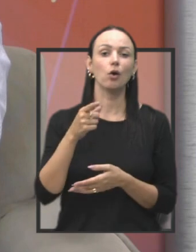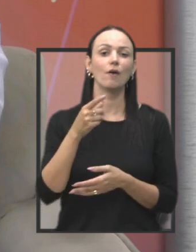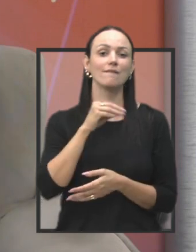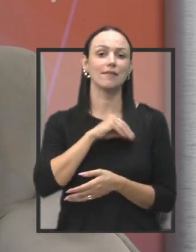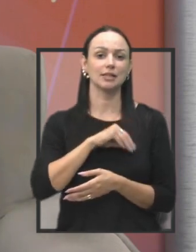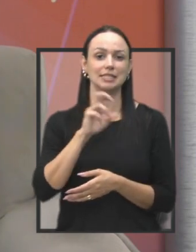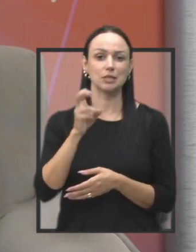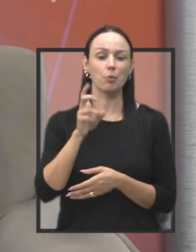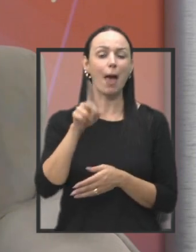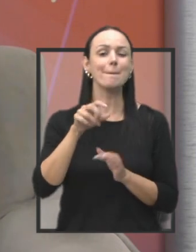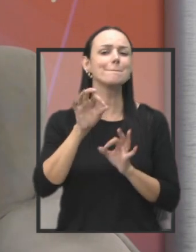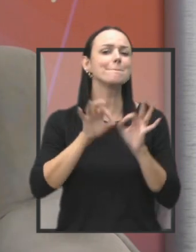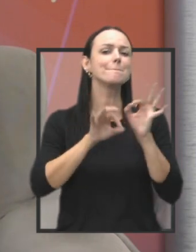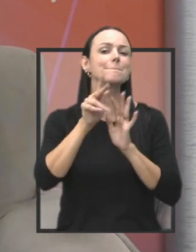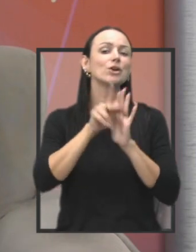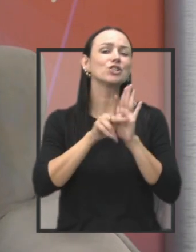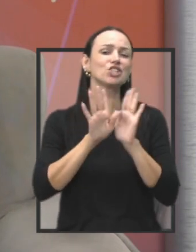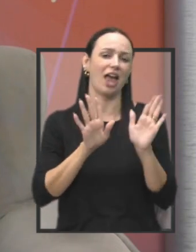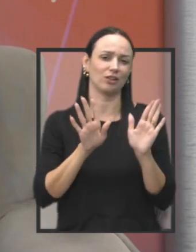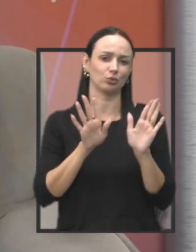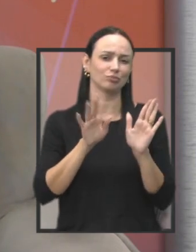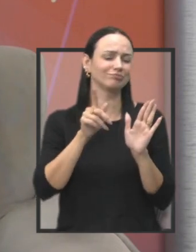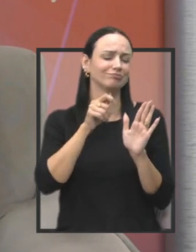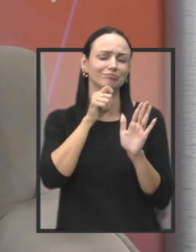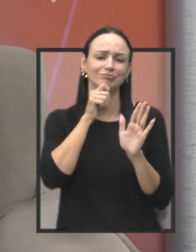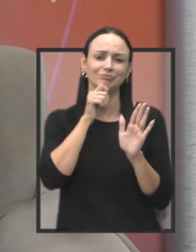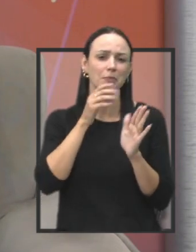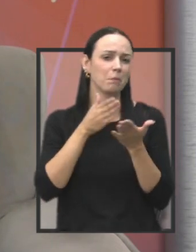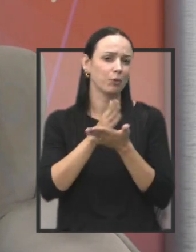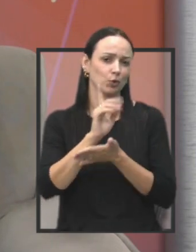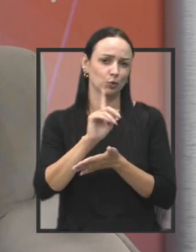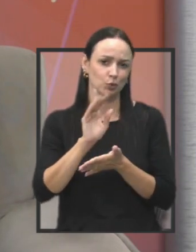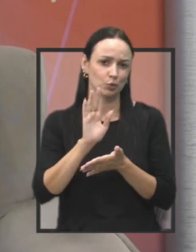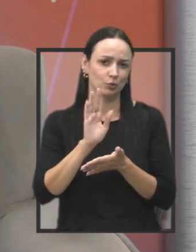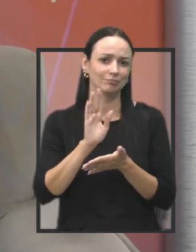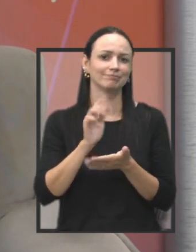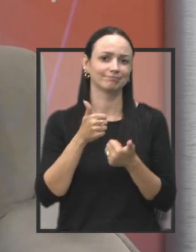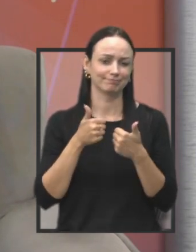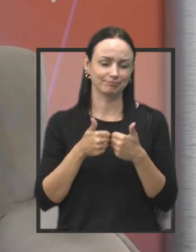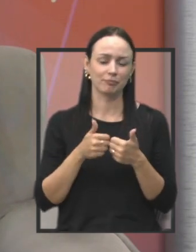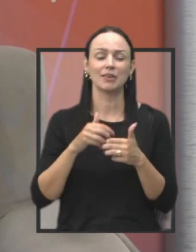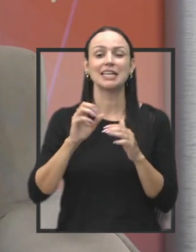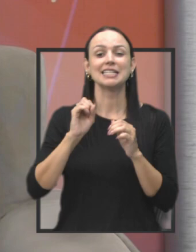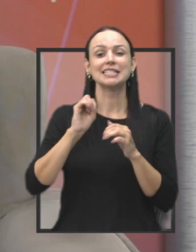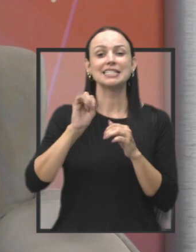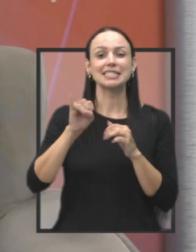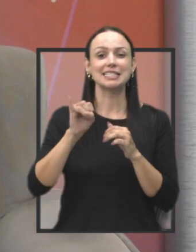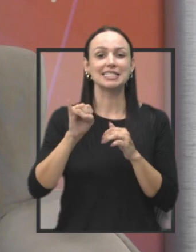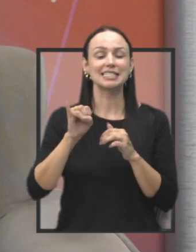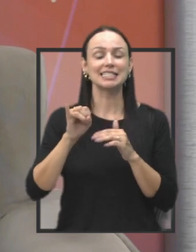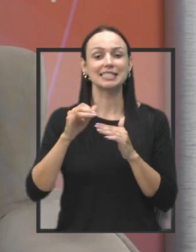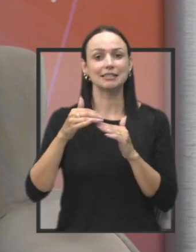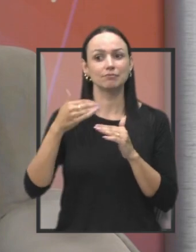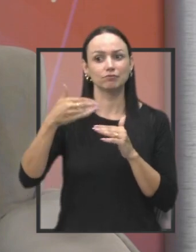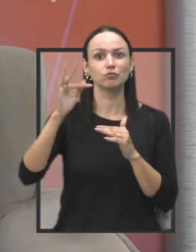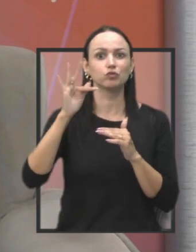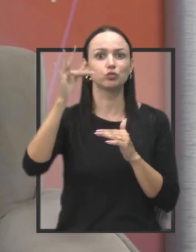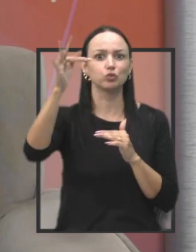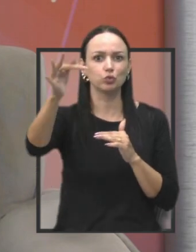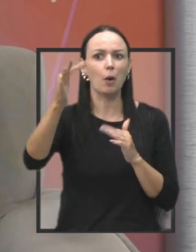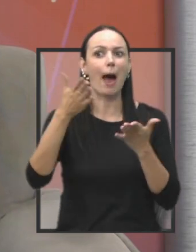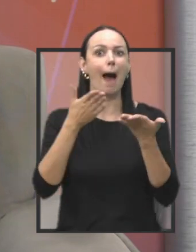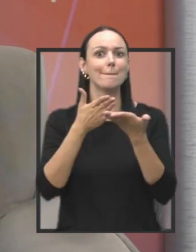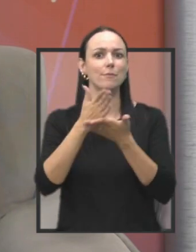5.000 ainda é projeto. Então, por enquanto não dá para contar. Certo. Se vier a valer e a